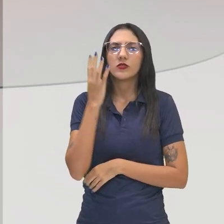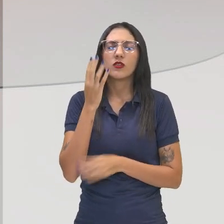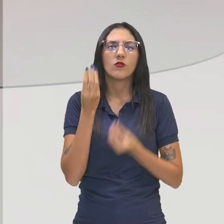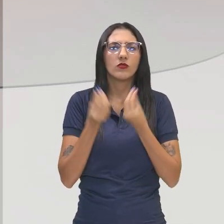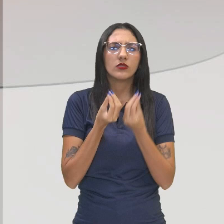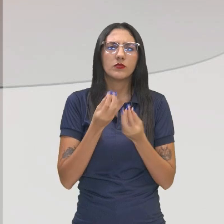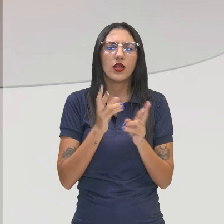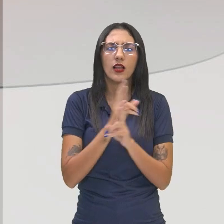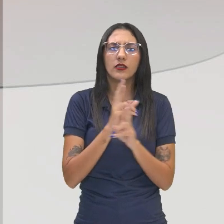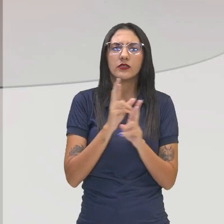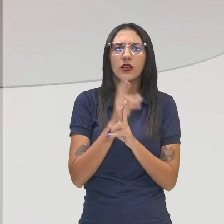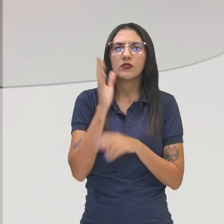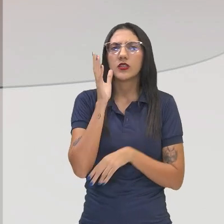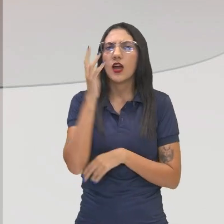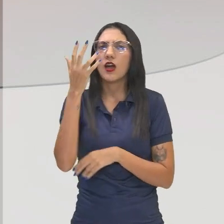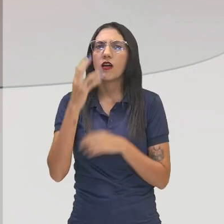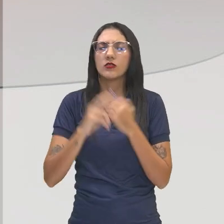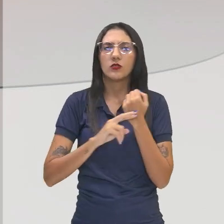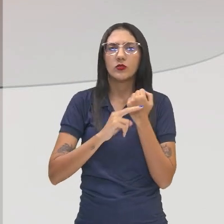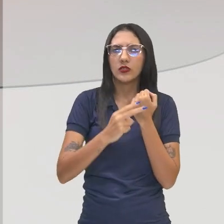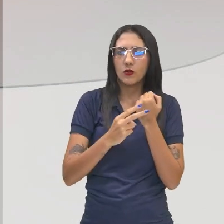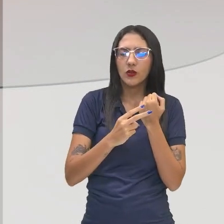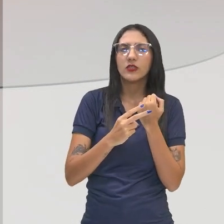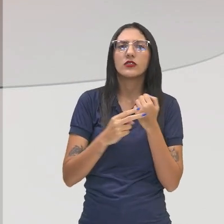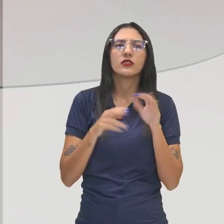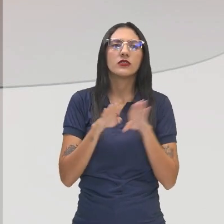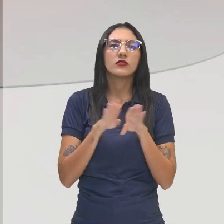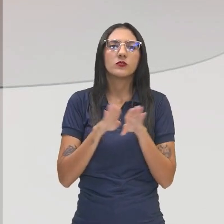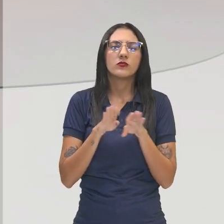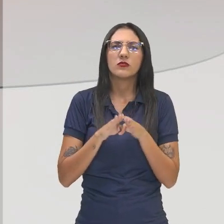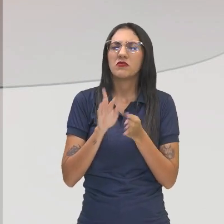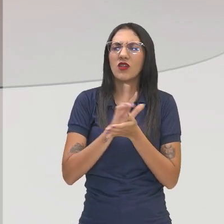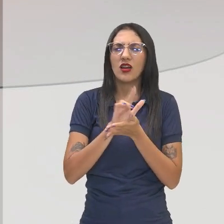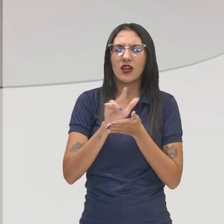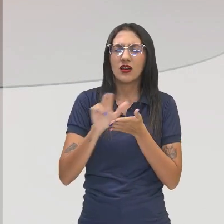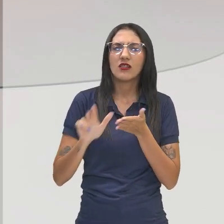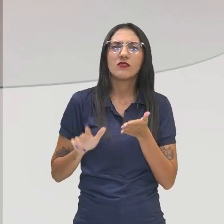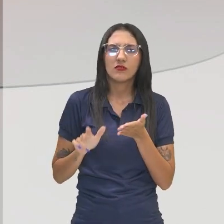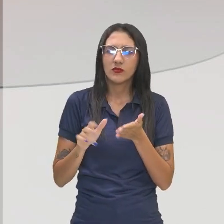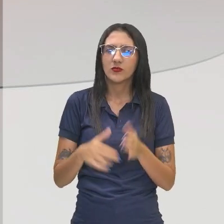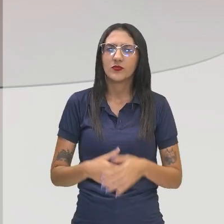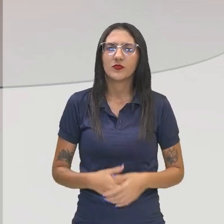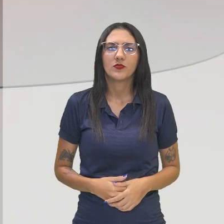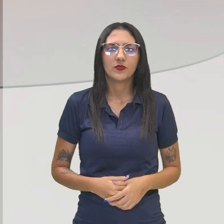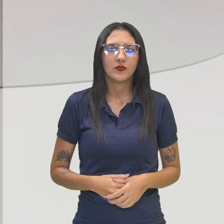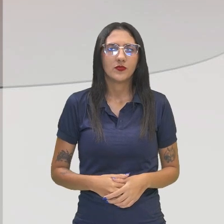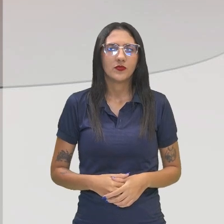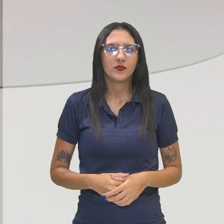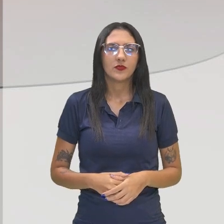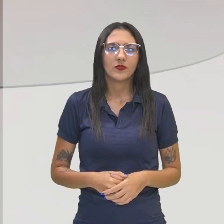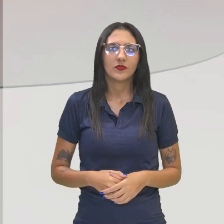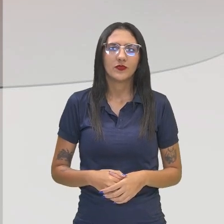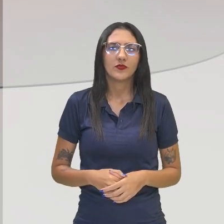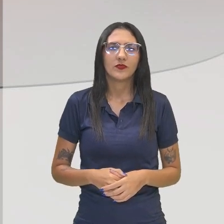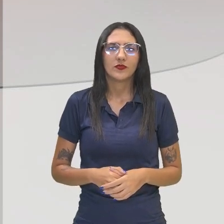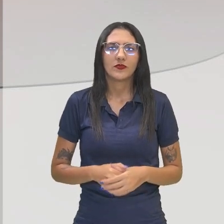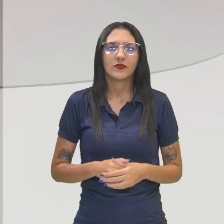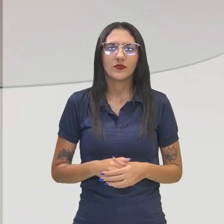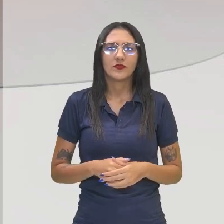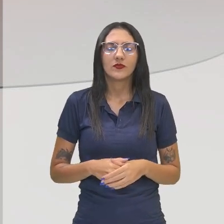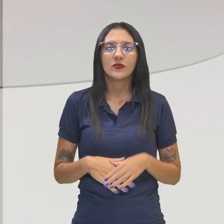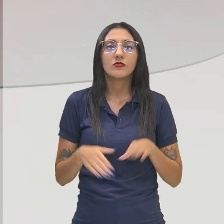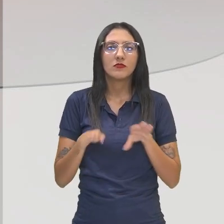de causa e efeito entre os diferentes acontecimentos. Essa causa e efeito,